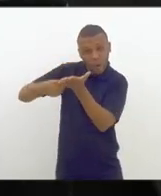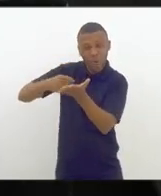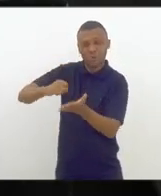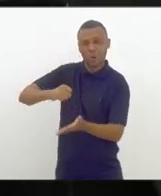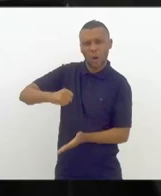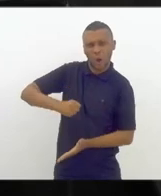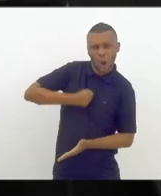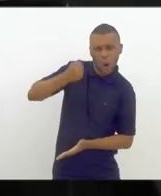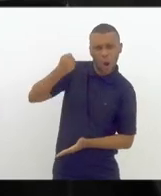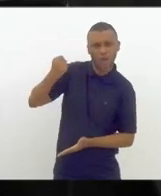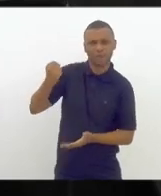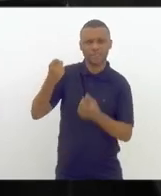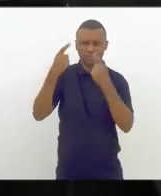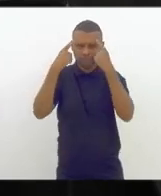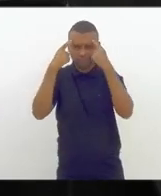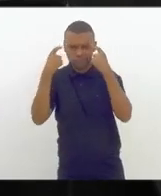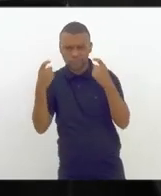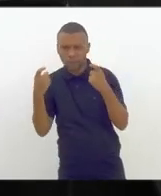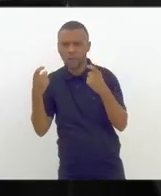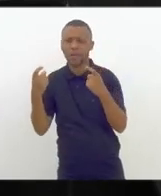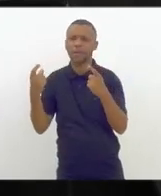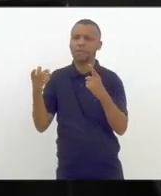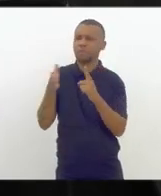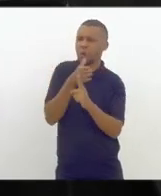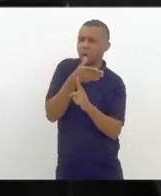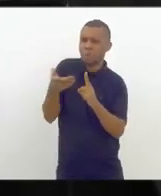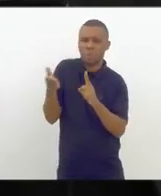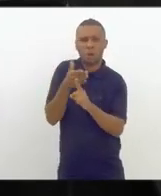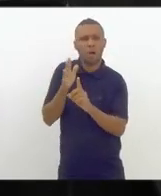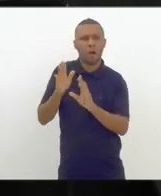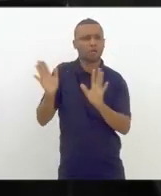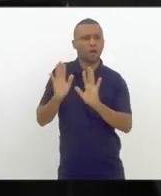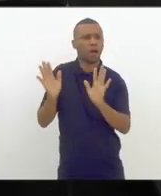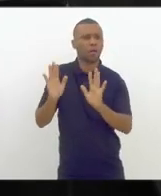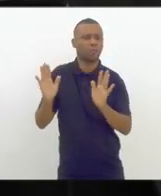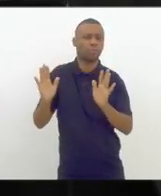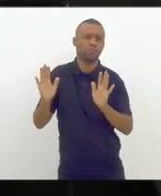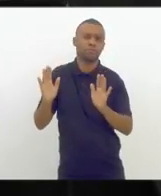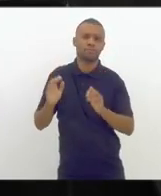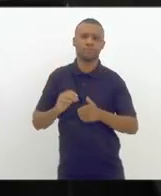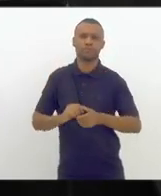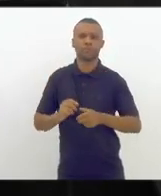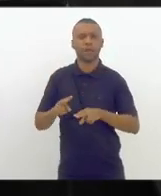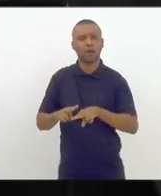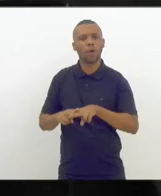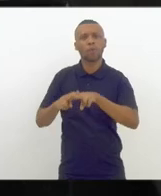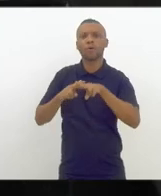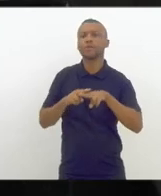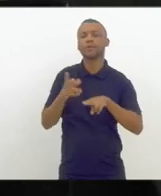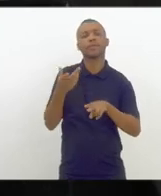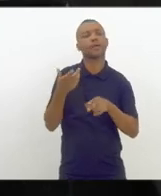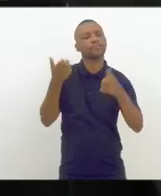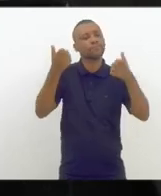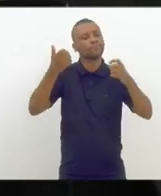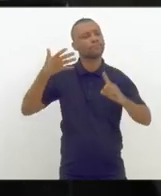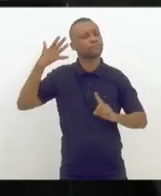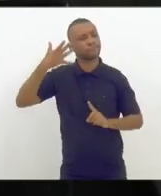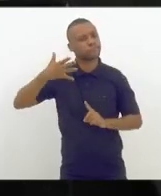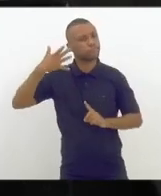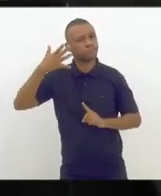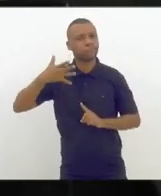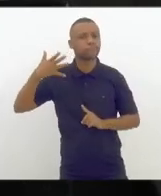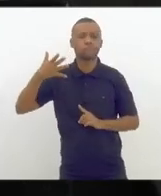violência, da intolerância e do obscurantismo não prevaleça. Por isso, faço aqui, da tribuna da Alerj,